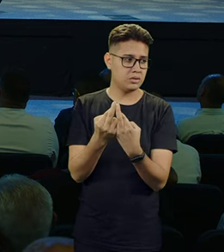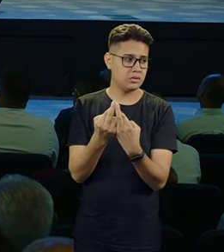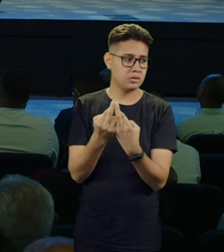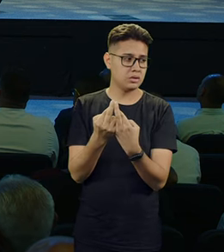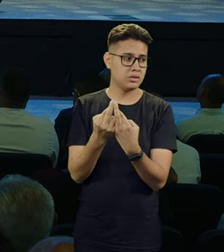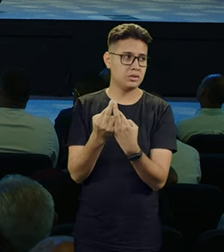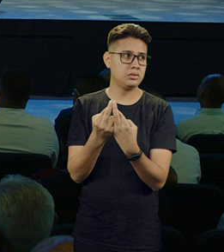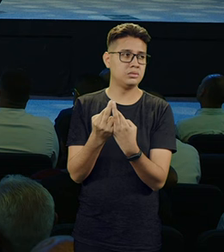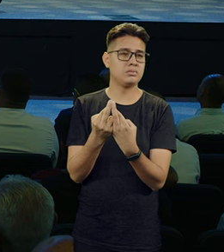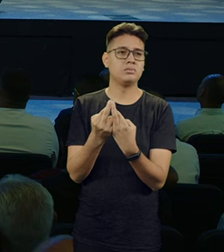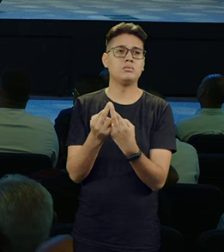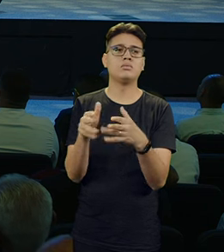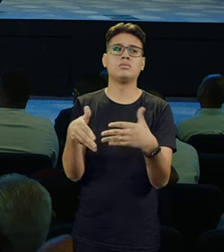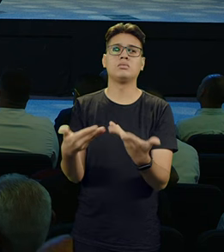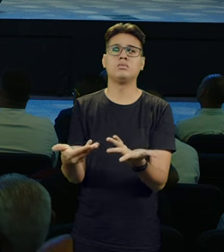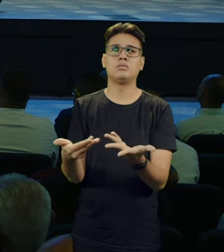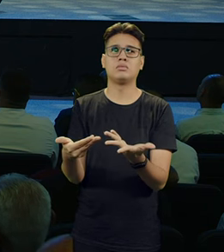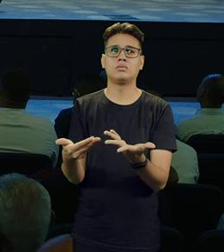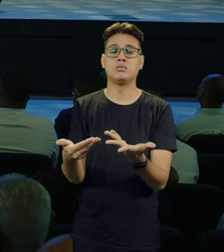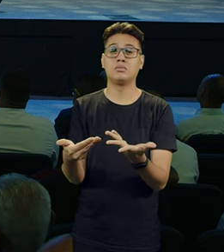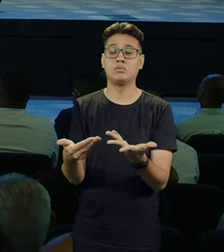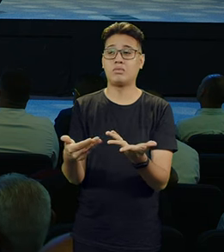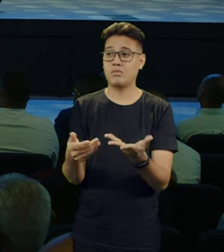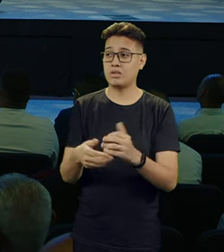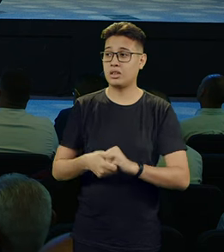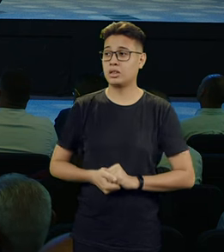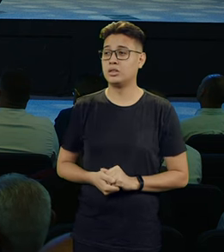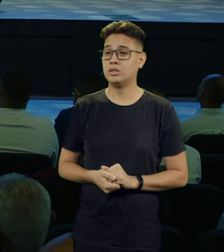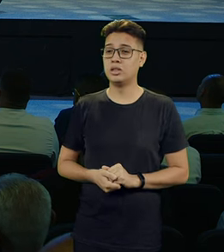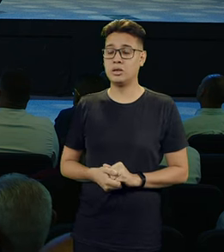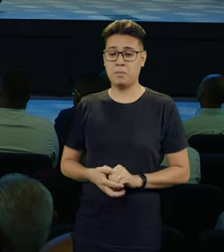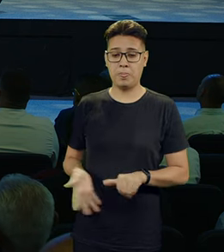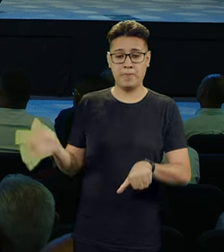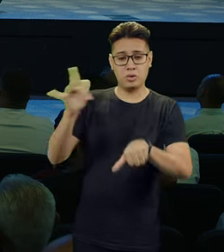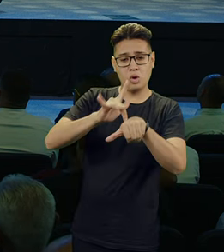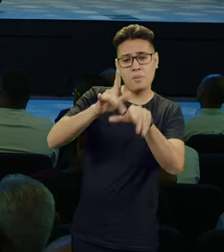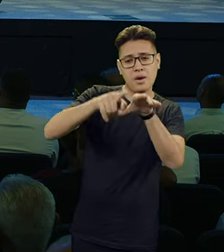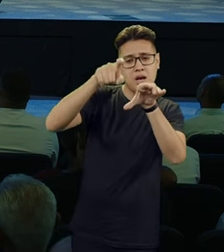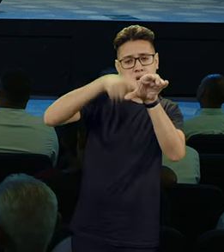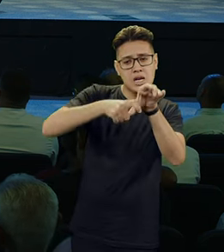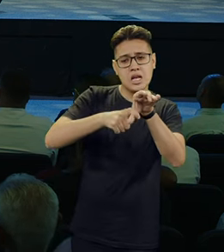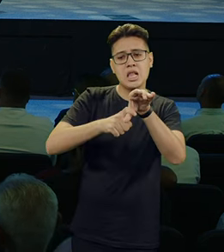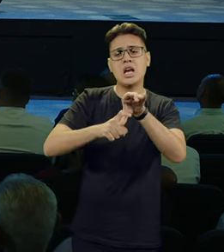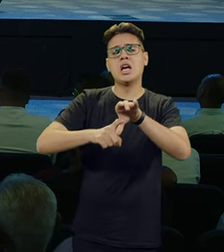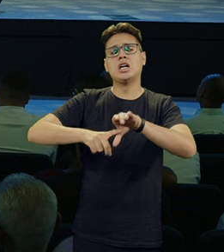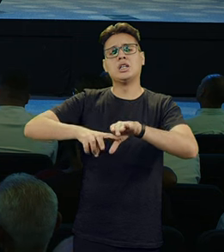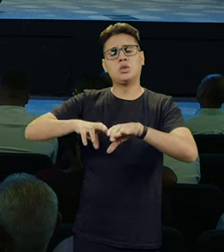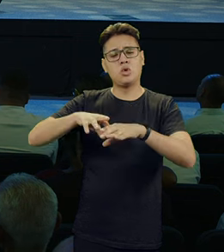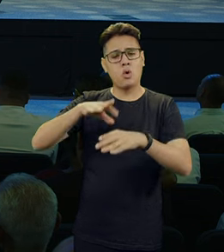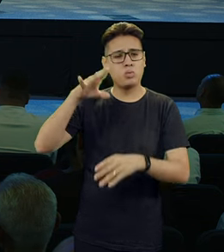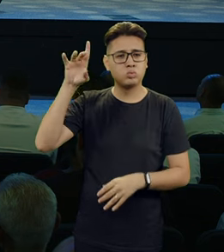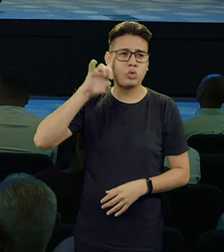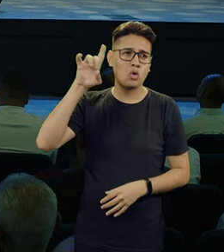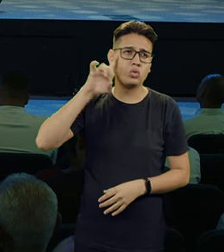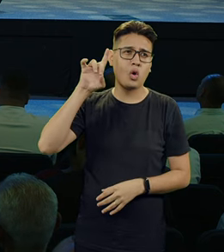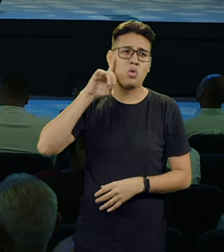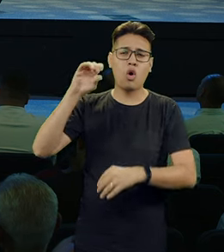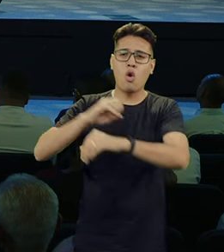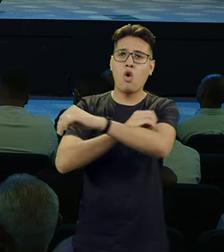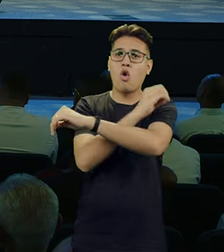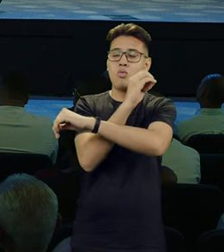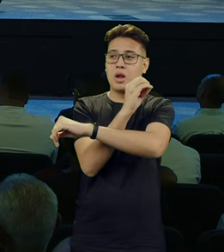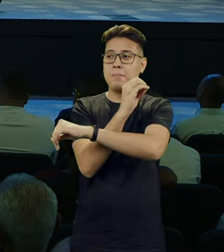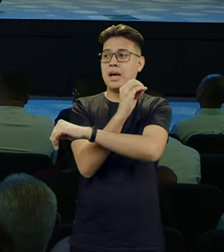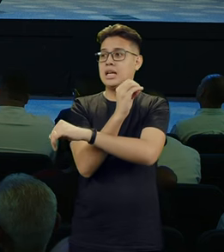são aqueles que, quando toca os seus pés no chão, a cada manhã causa uma revolução